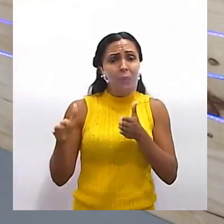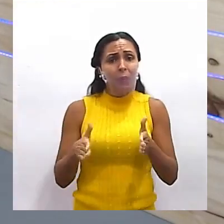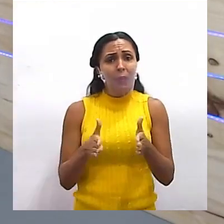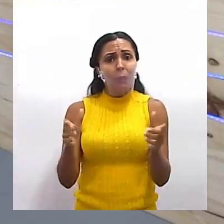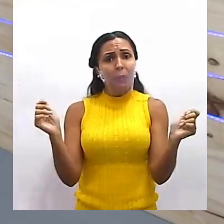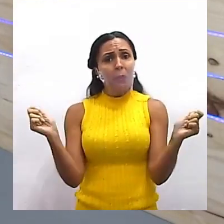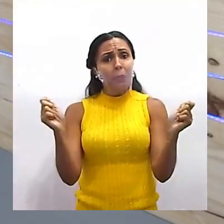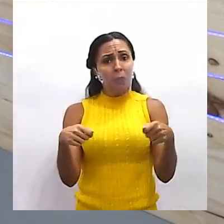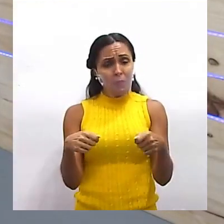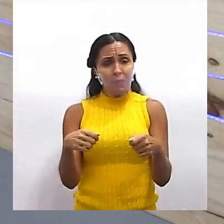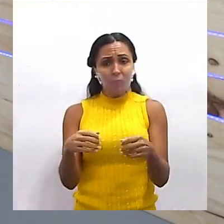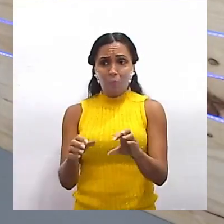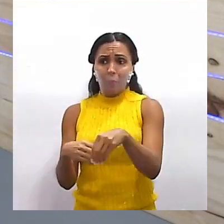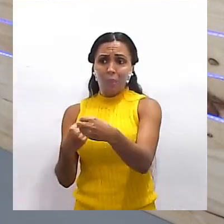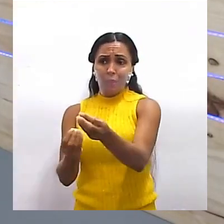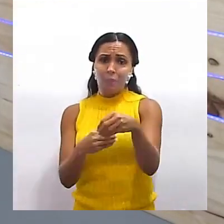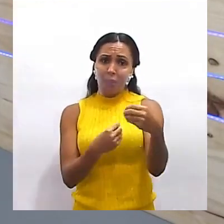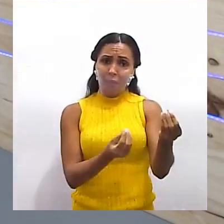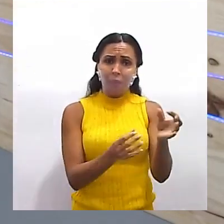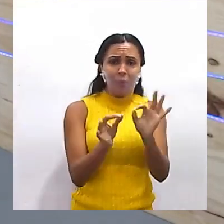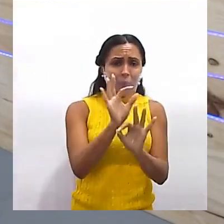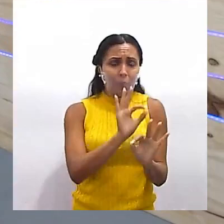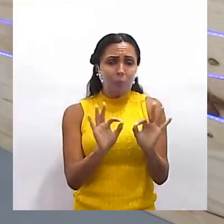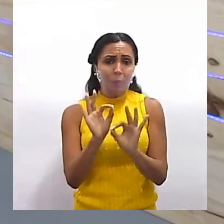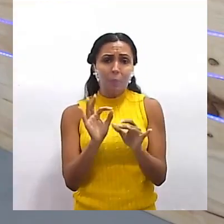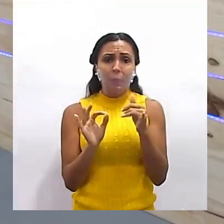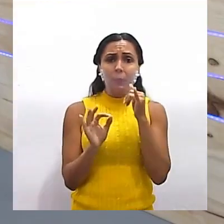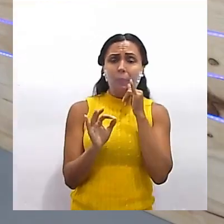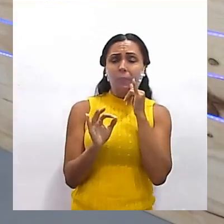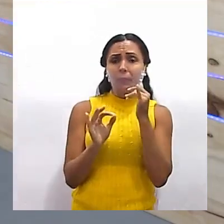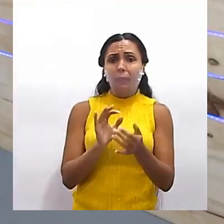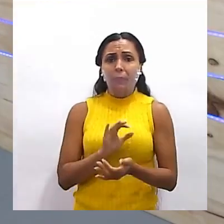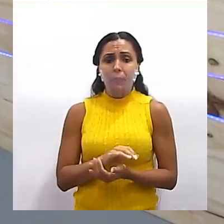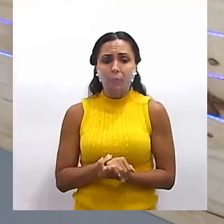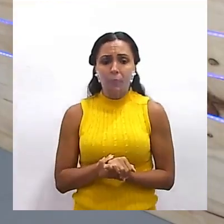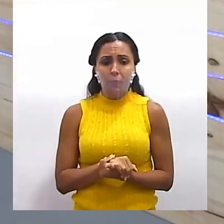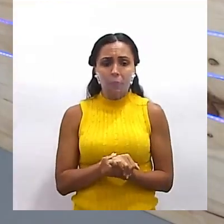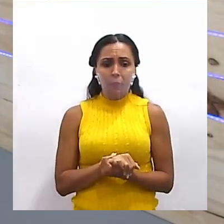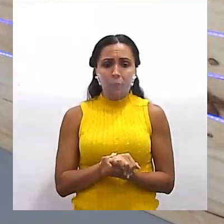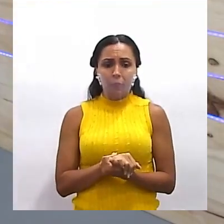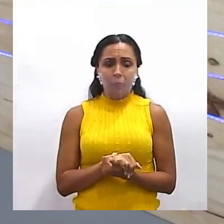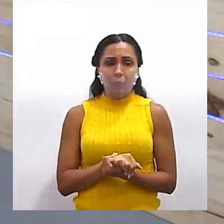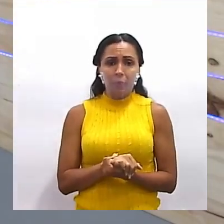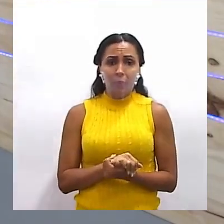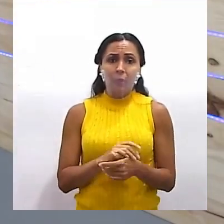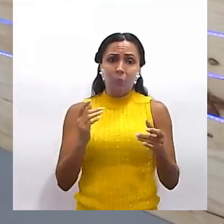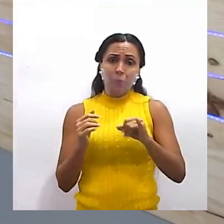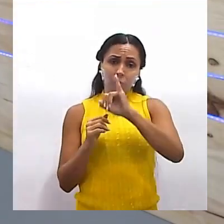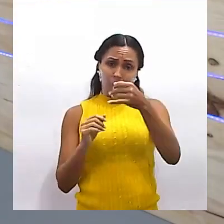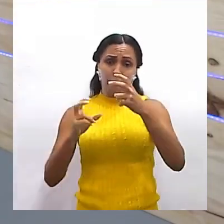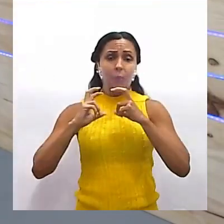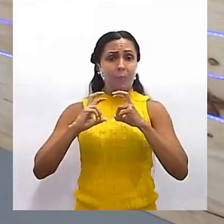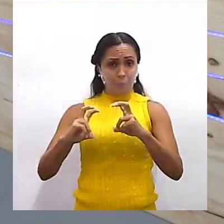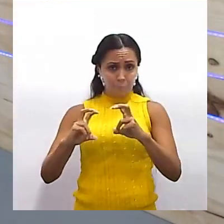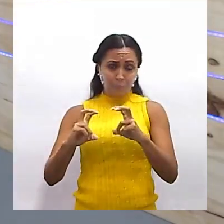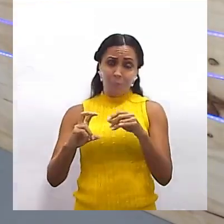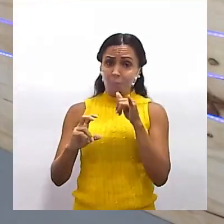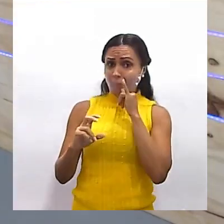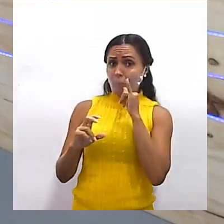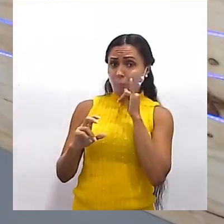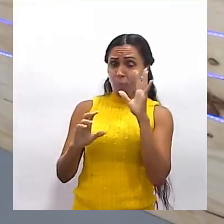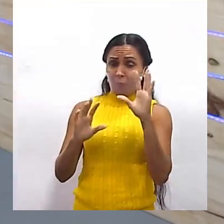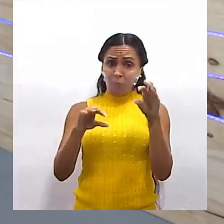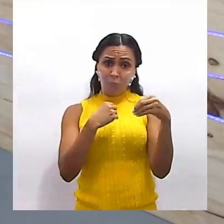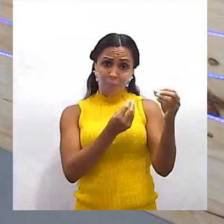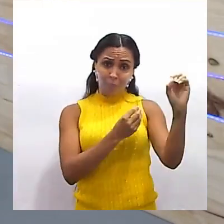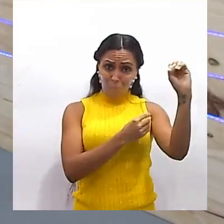suas entregas. Entendeu? Por exemplo, eu estou em Jaboatão, o meu CD. Vou fazer uma entrega